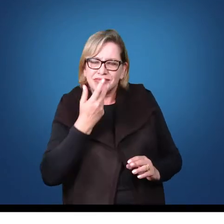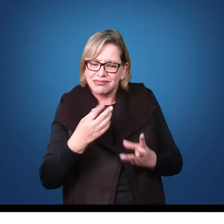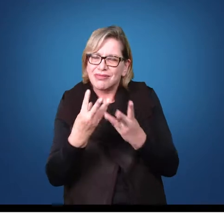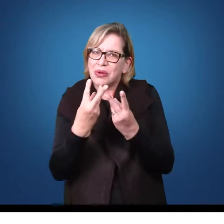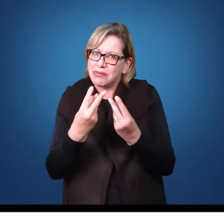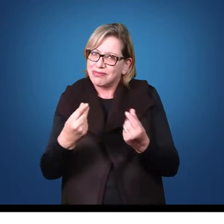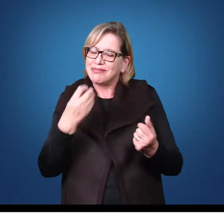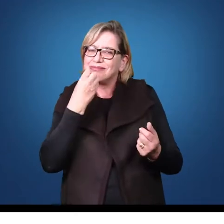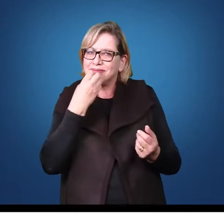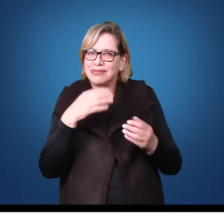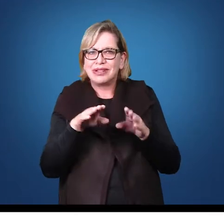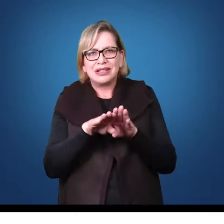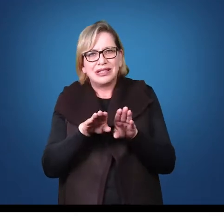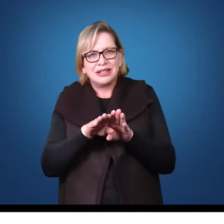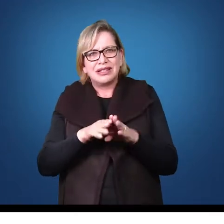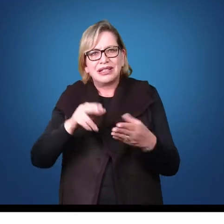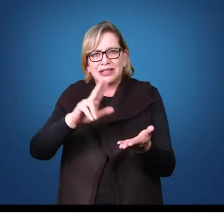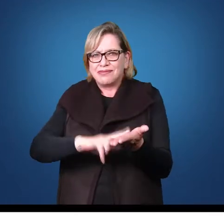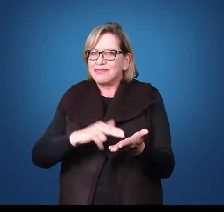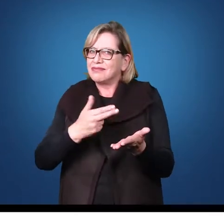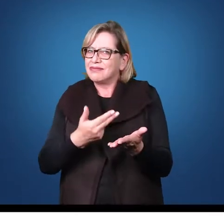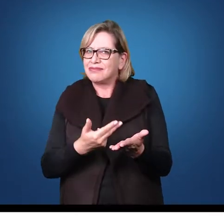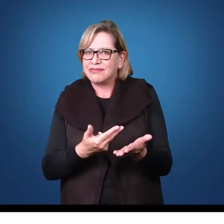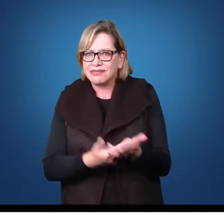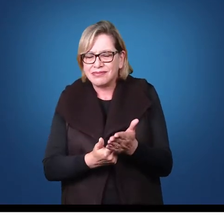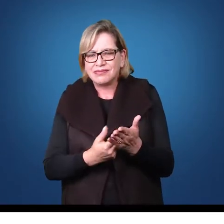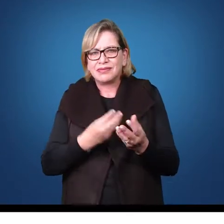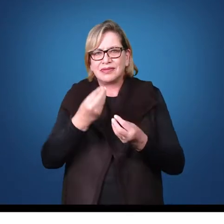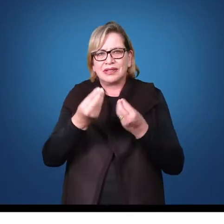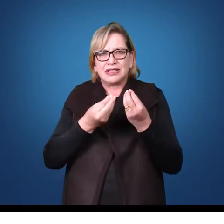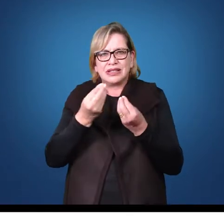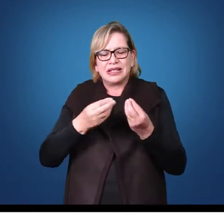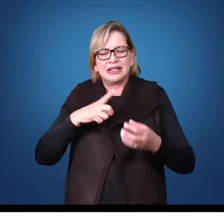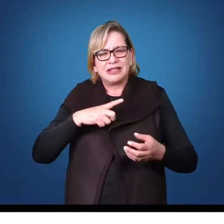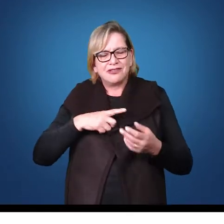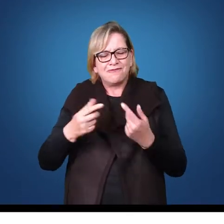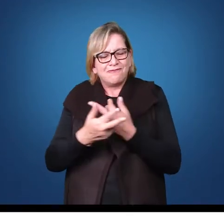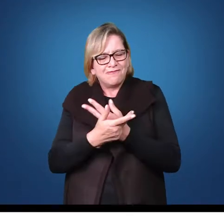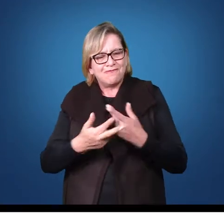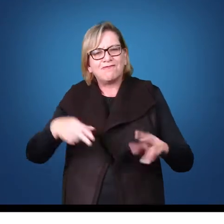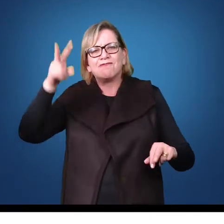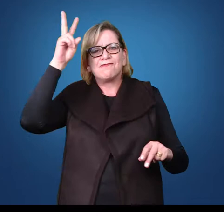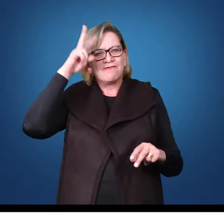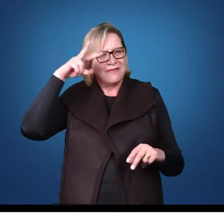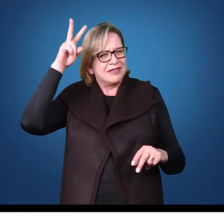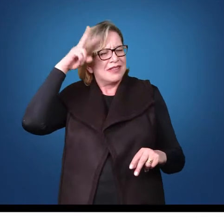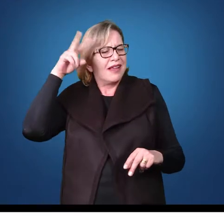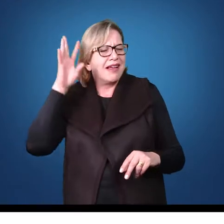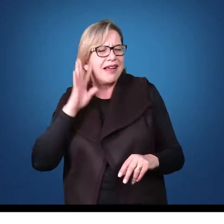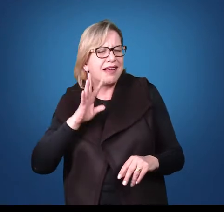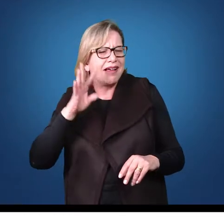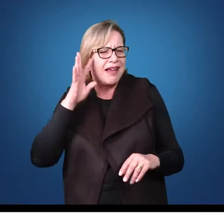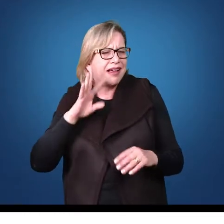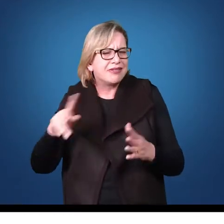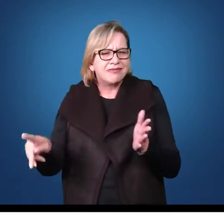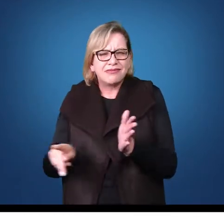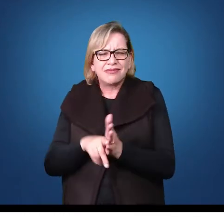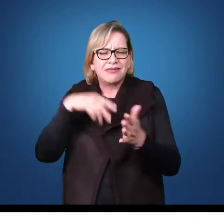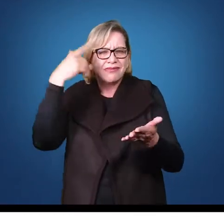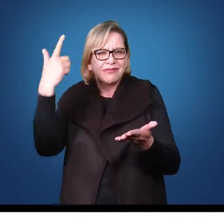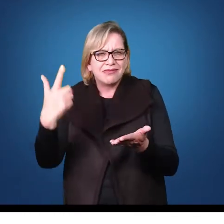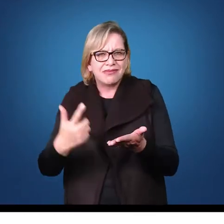também. Tradutora, então grandes histórias, grandes obras da